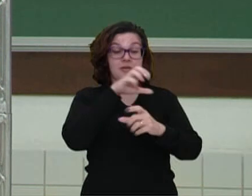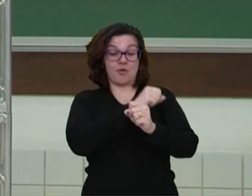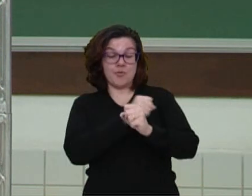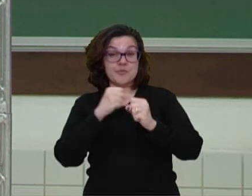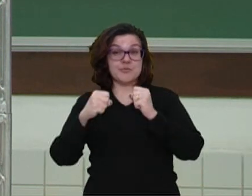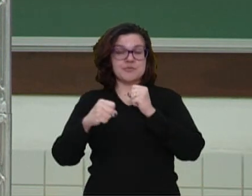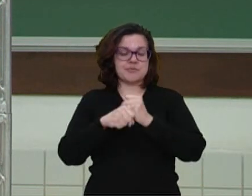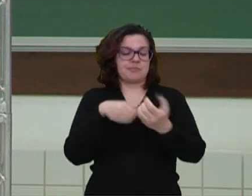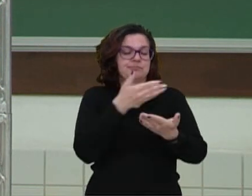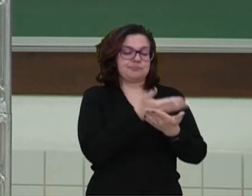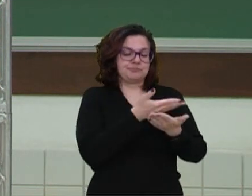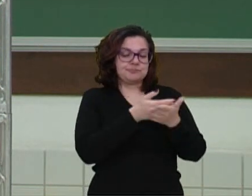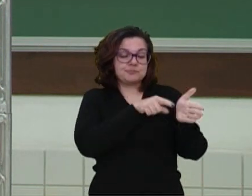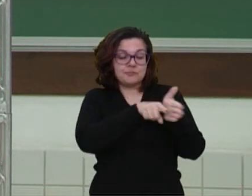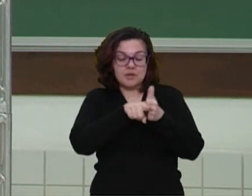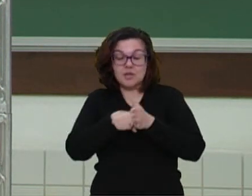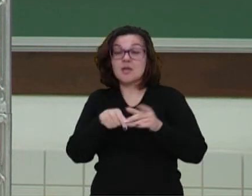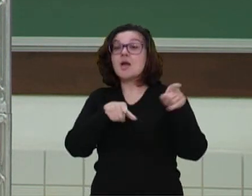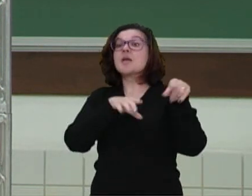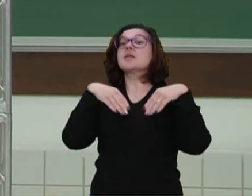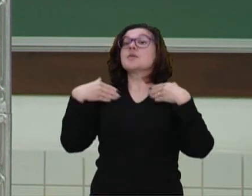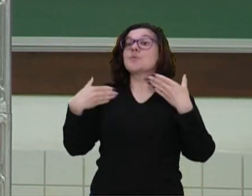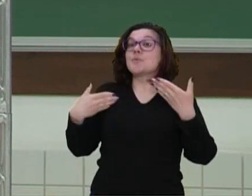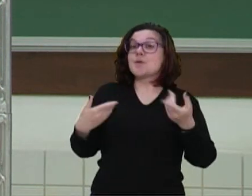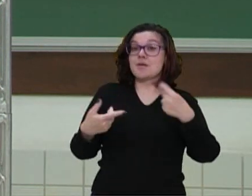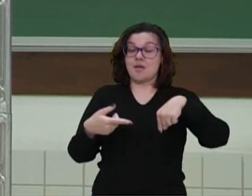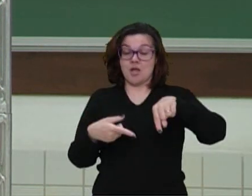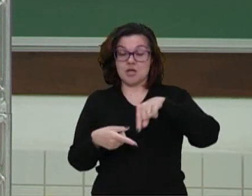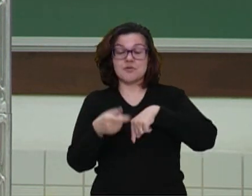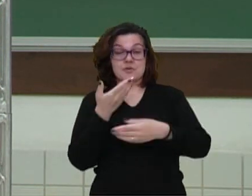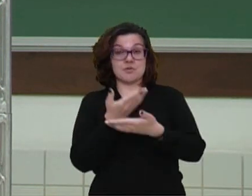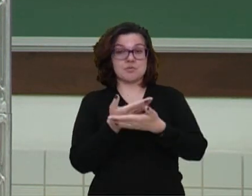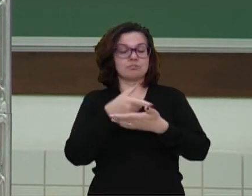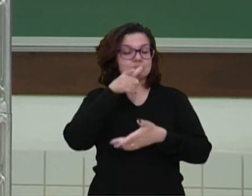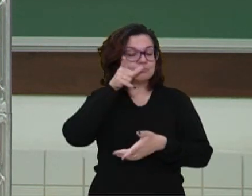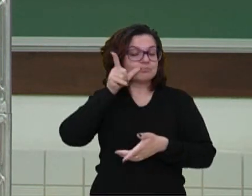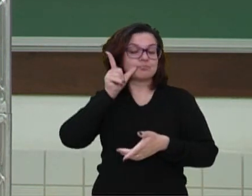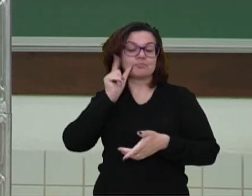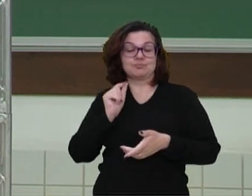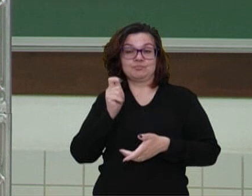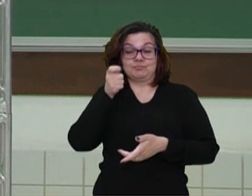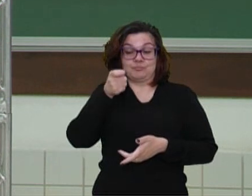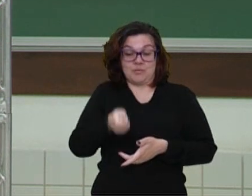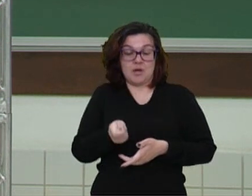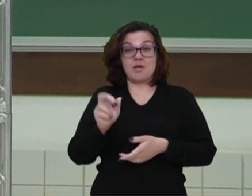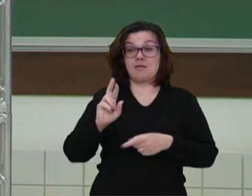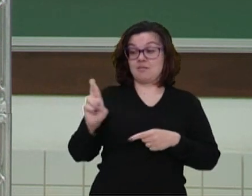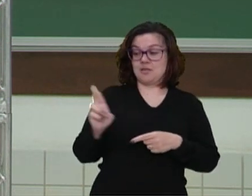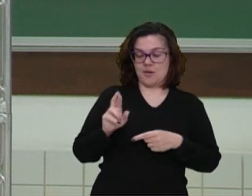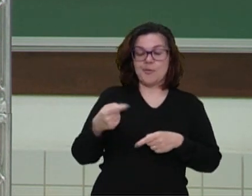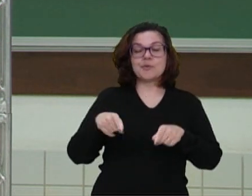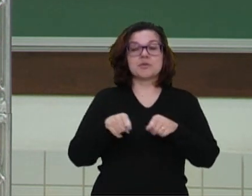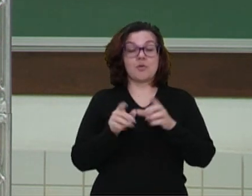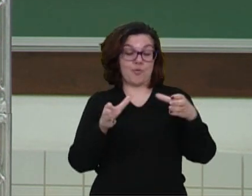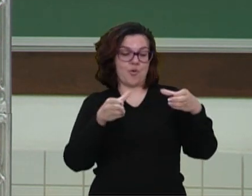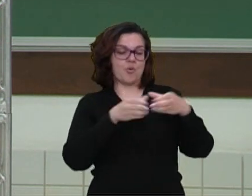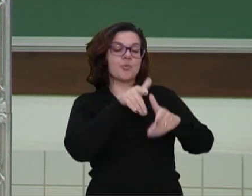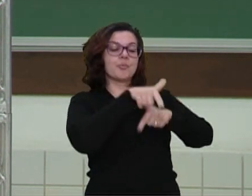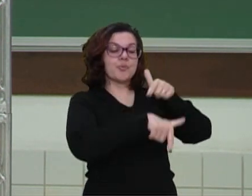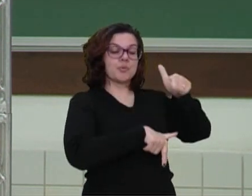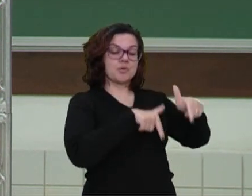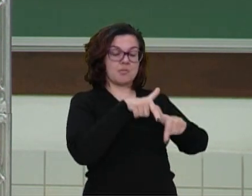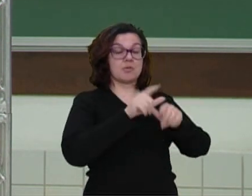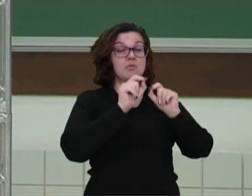social, que no stalinismo, na União Soviética, propunha também a superioridade da classe operária sobre a